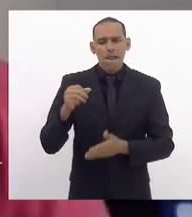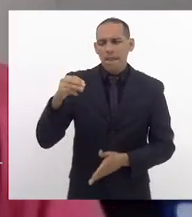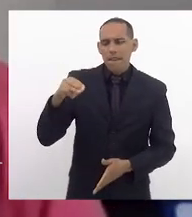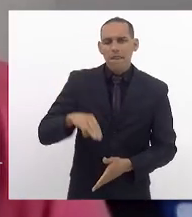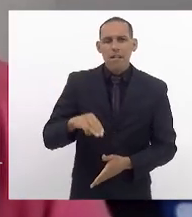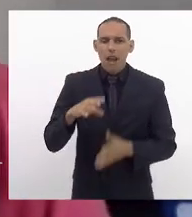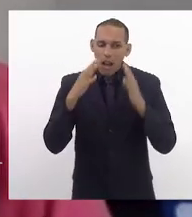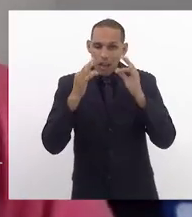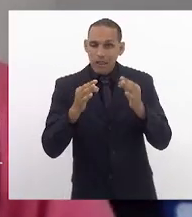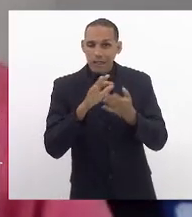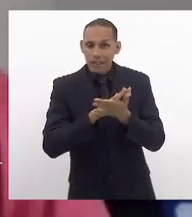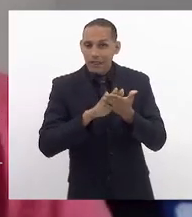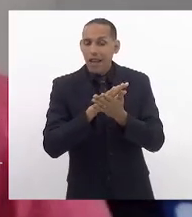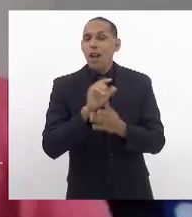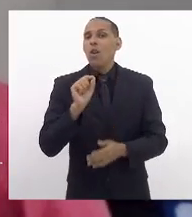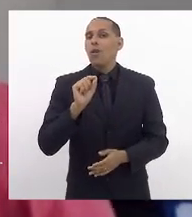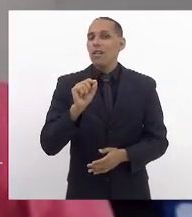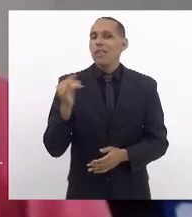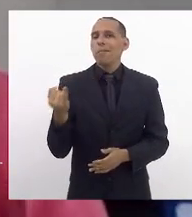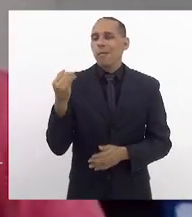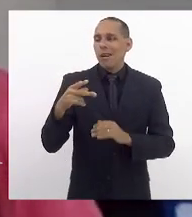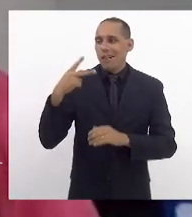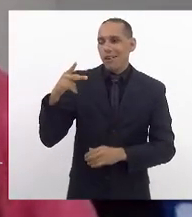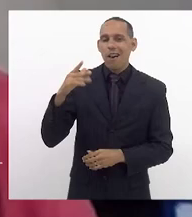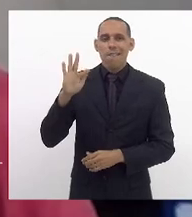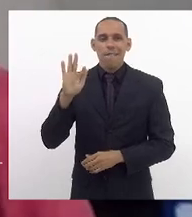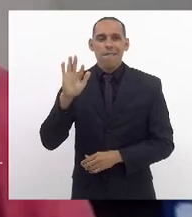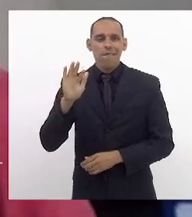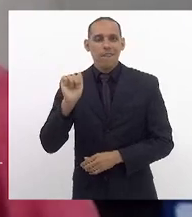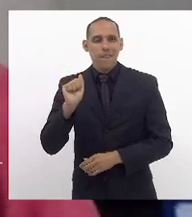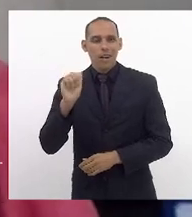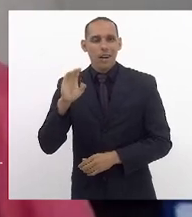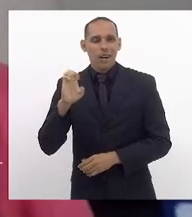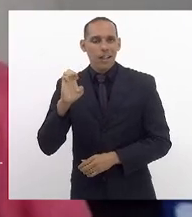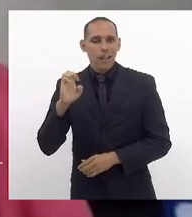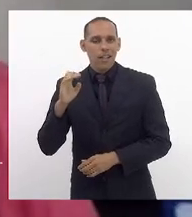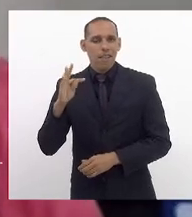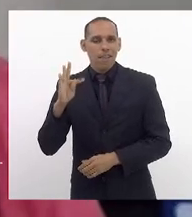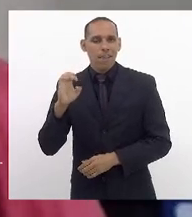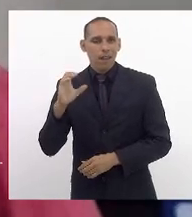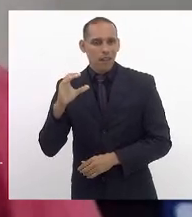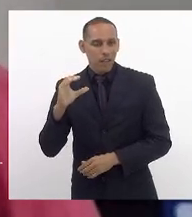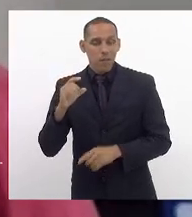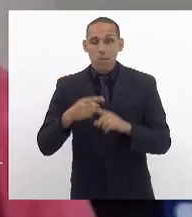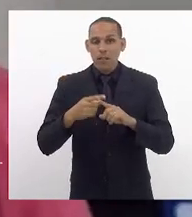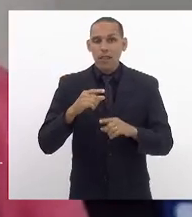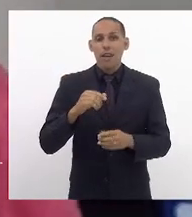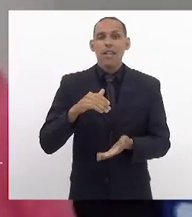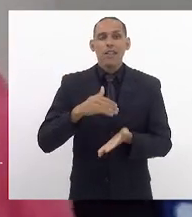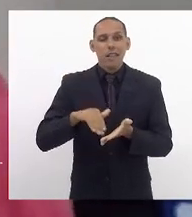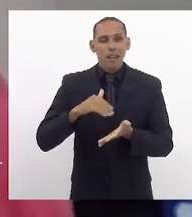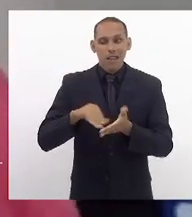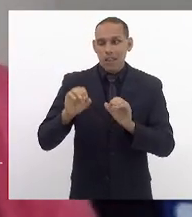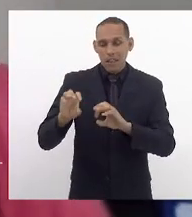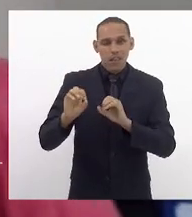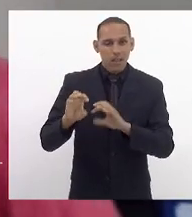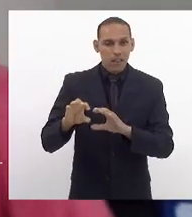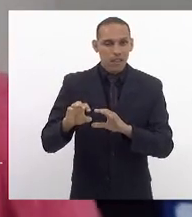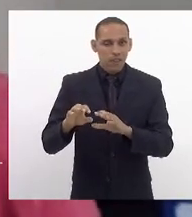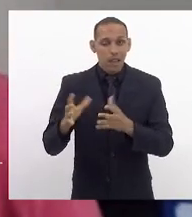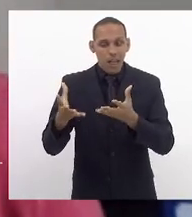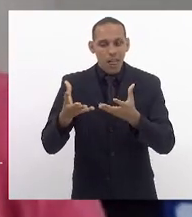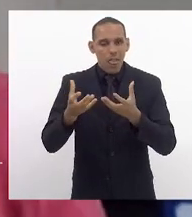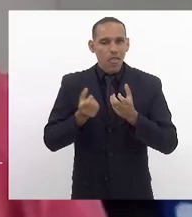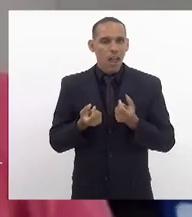ele é especialmente importante para a FAETEC, porque a SEDUC, como recebe recursos diretos do Plano Nacional